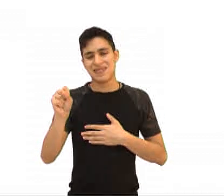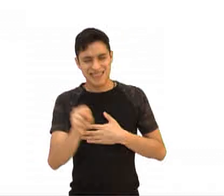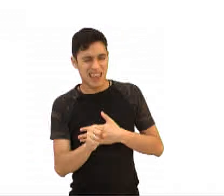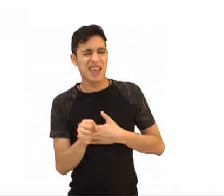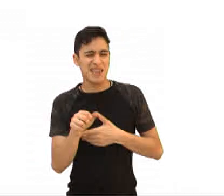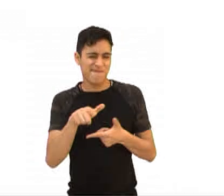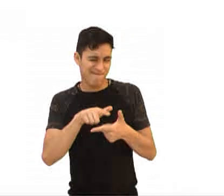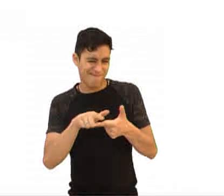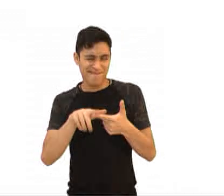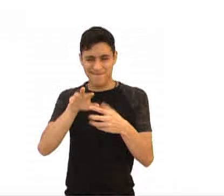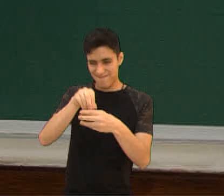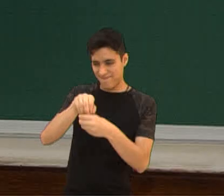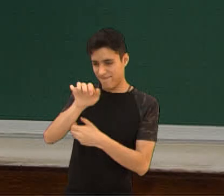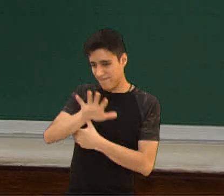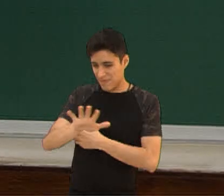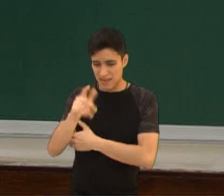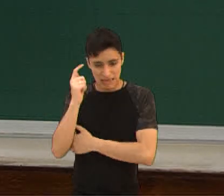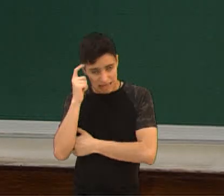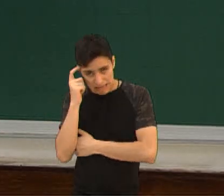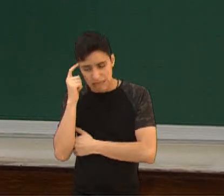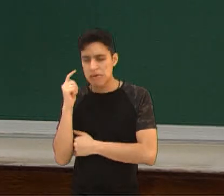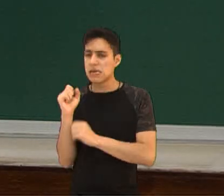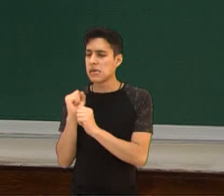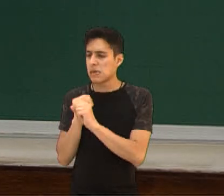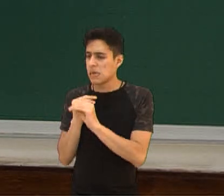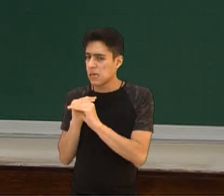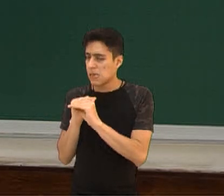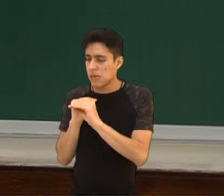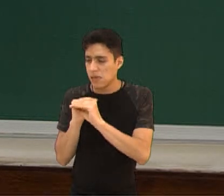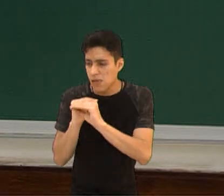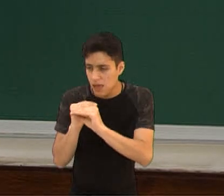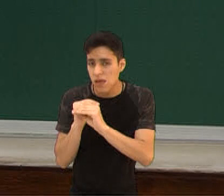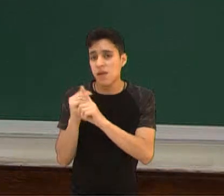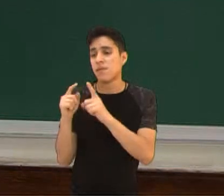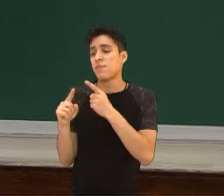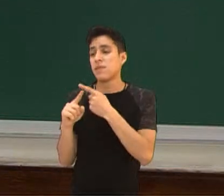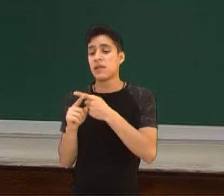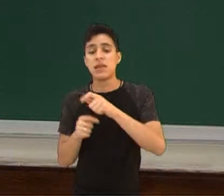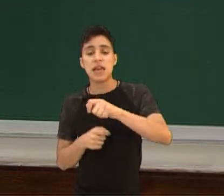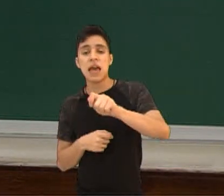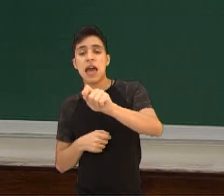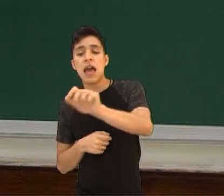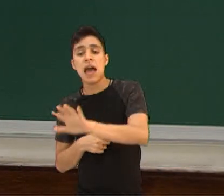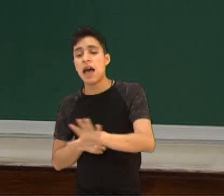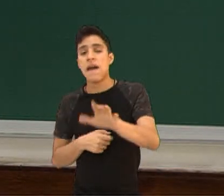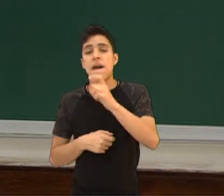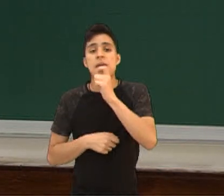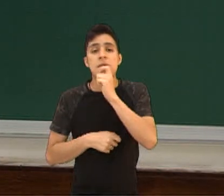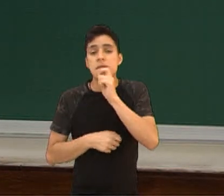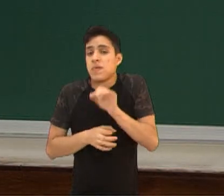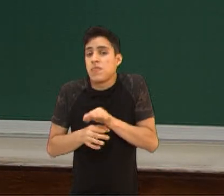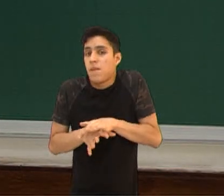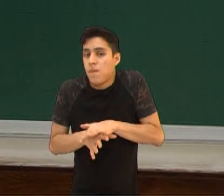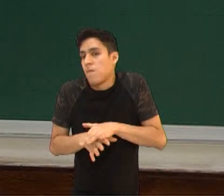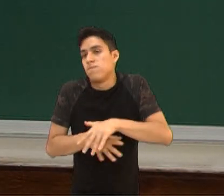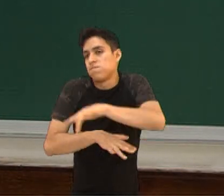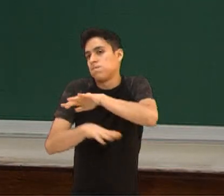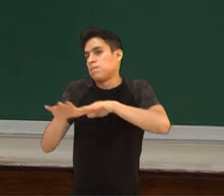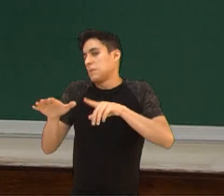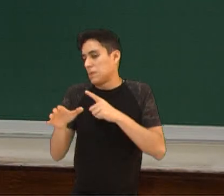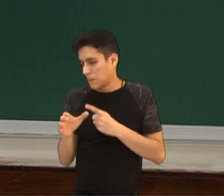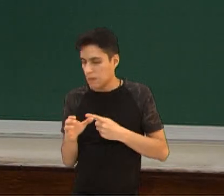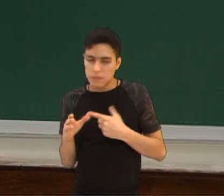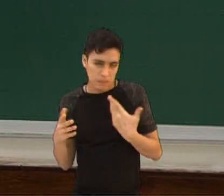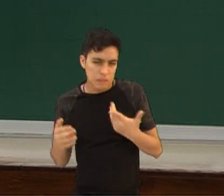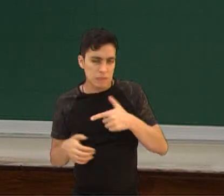Esse padrão ele pode seguir por um tempo, né, porque parte da Ásia ainda não é urbanizado. O Sudeste lá, 70% vive na área